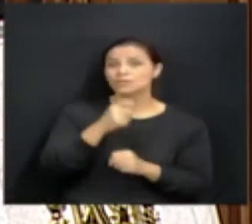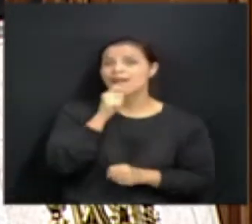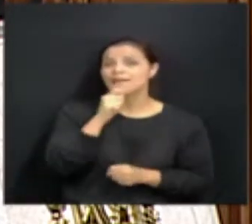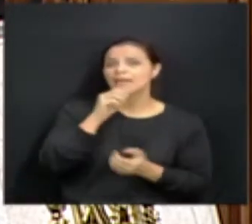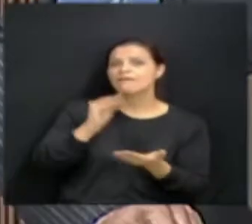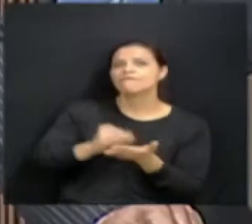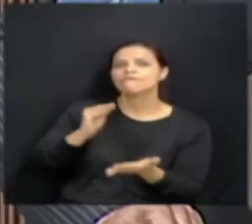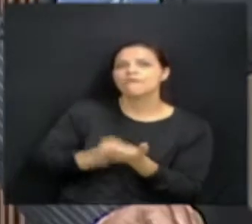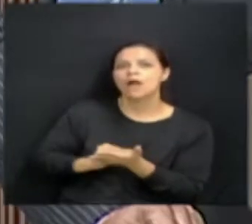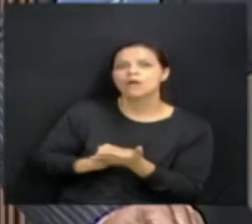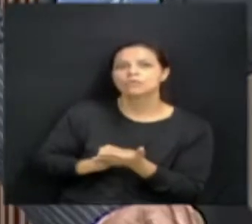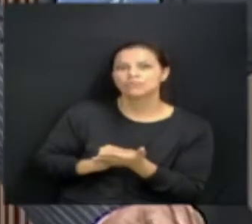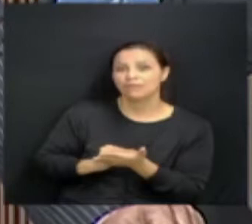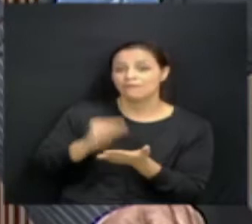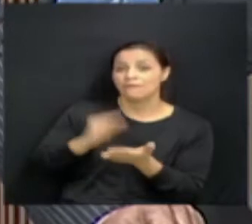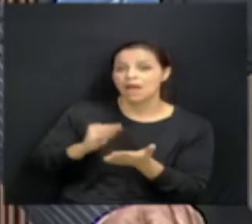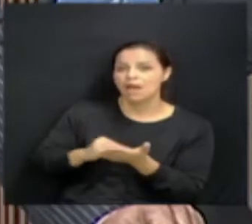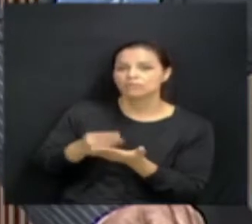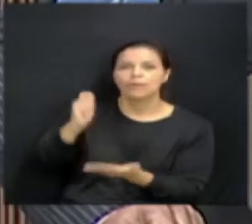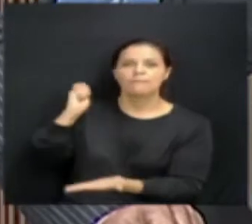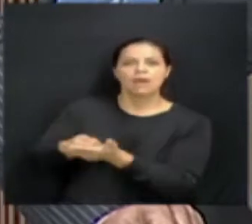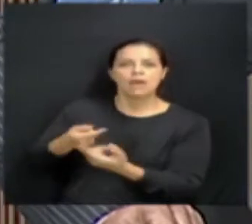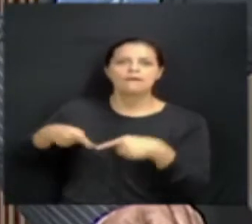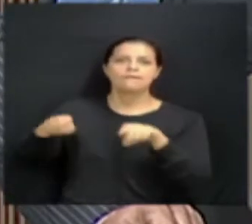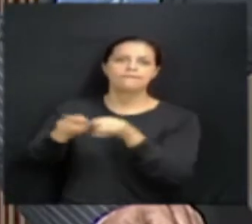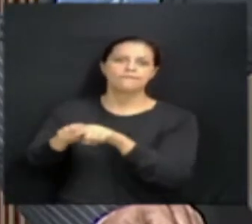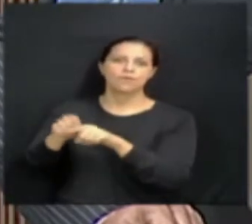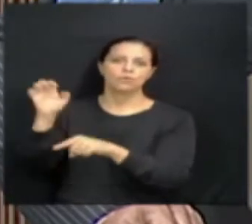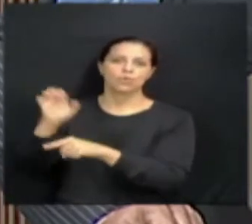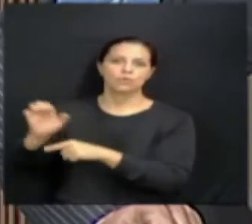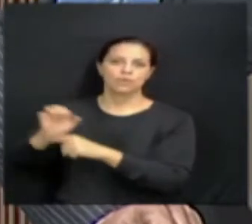para tapar o rombo de quase 10 bilhões de reais.